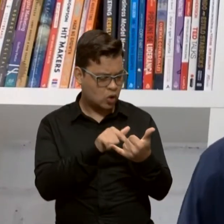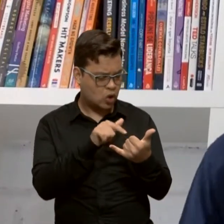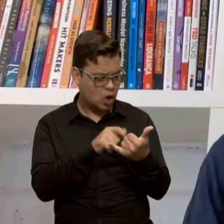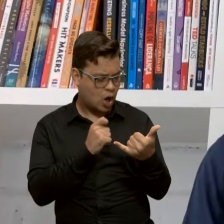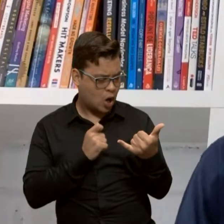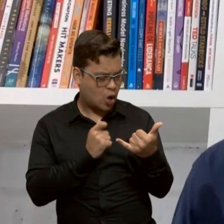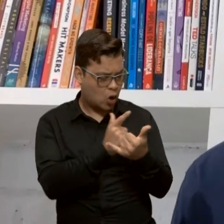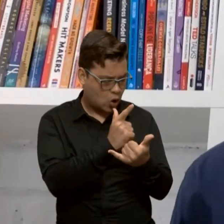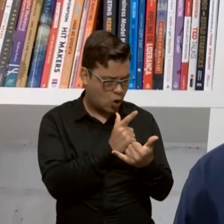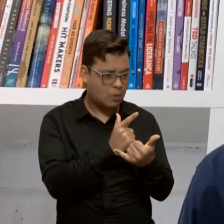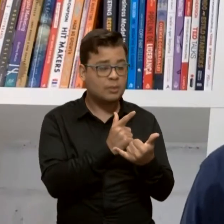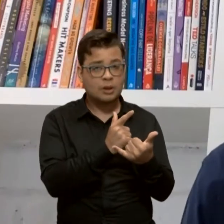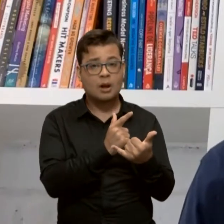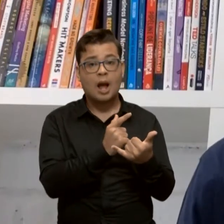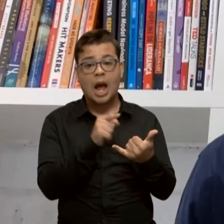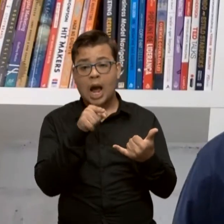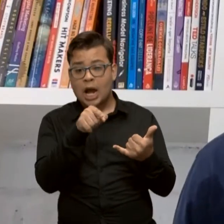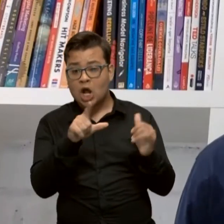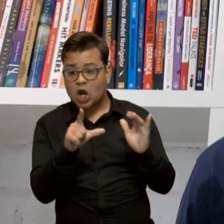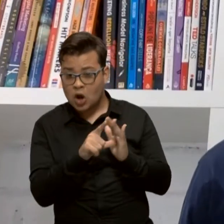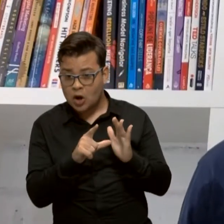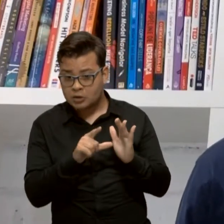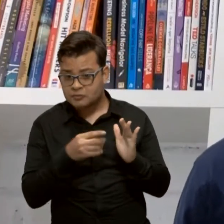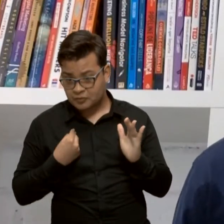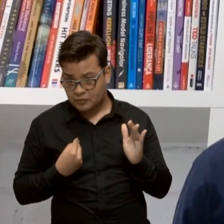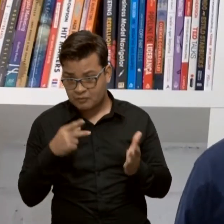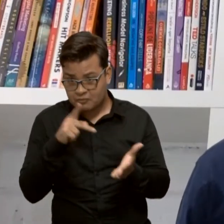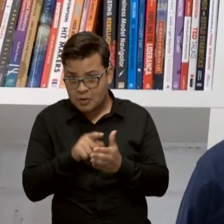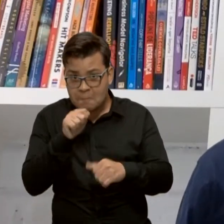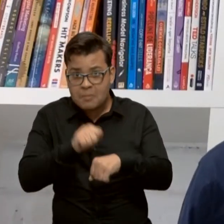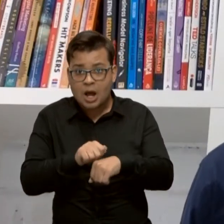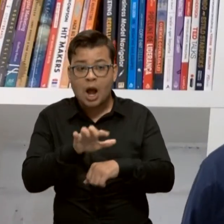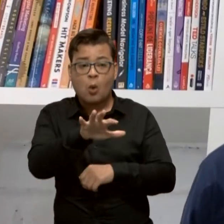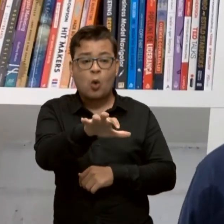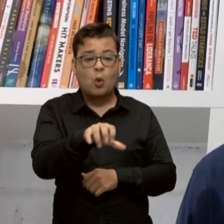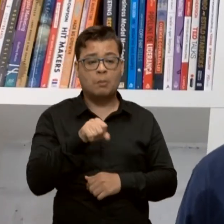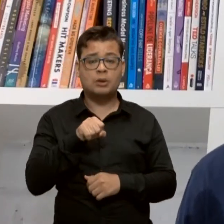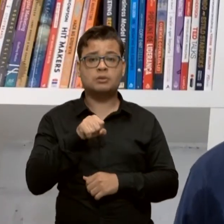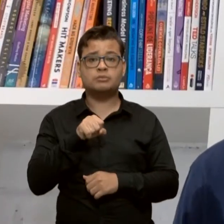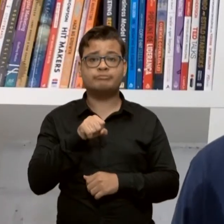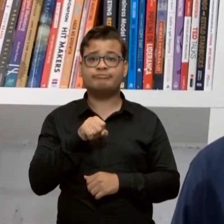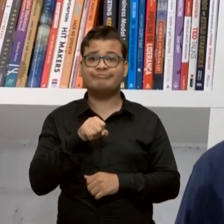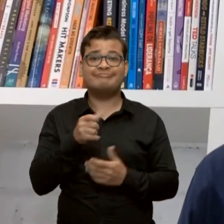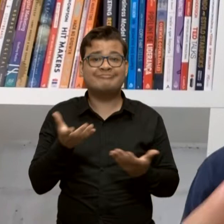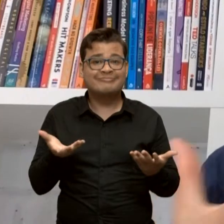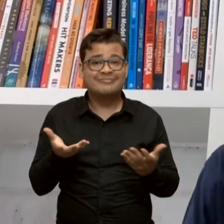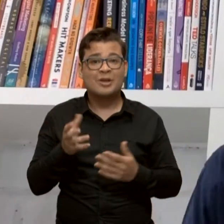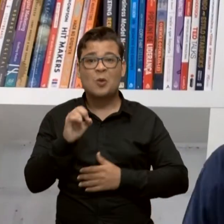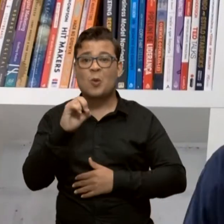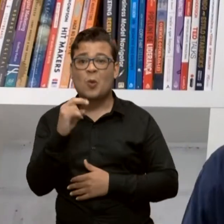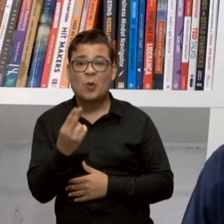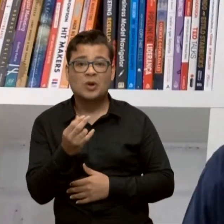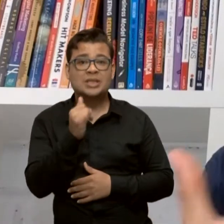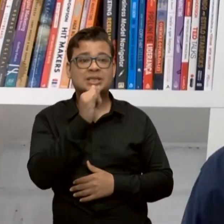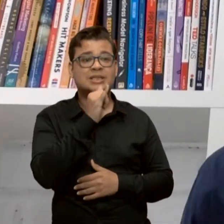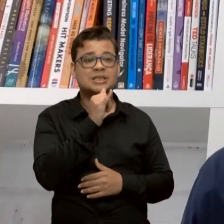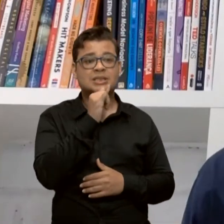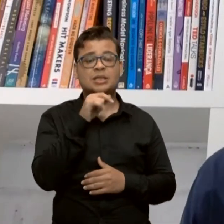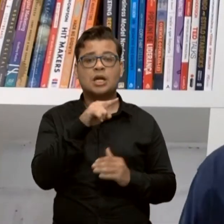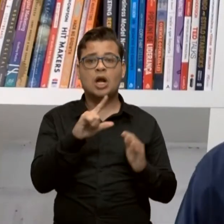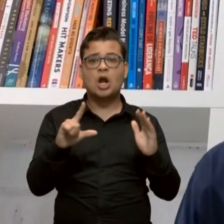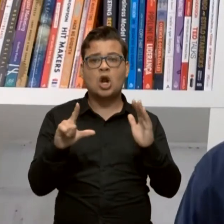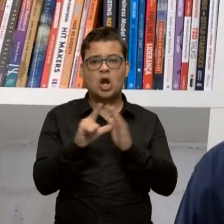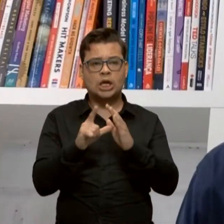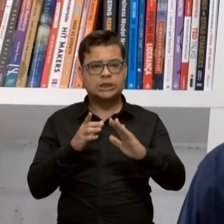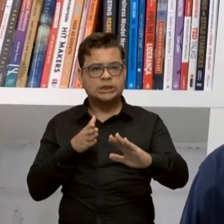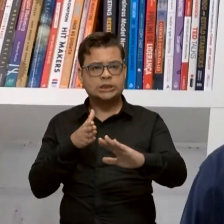compra pelo celular e só retirar na loja. Ou então, chega na loja, a loja, por exemplo, já reconhece seu rosto,